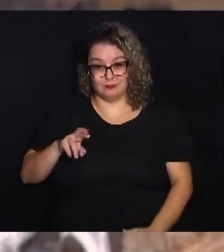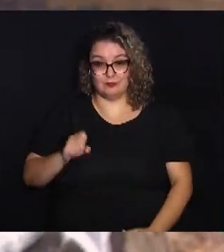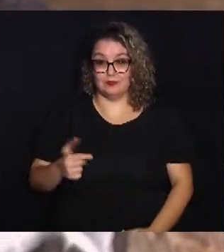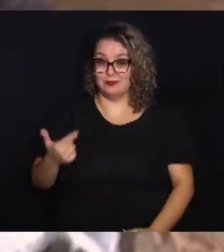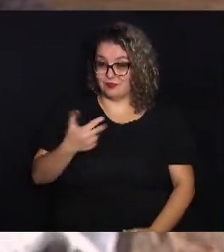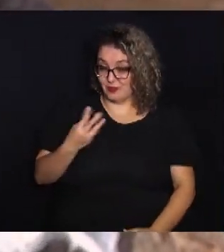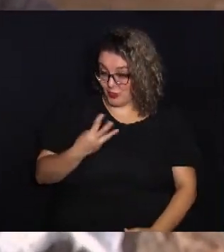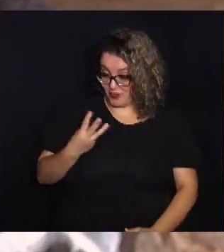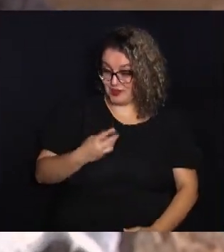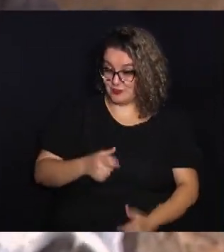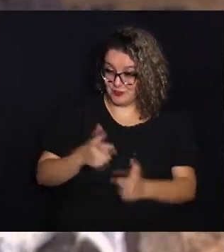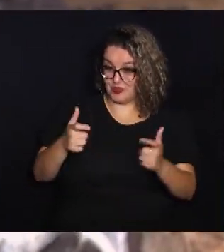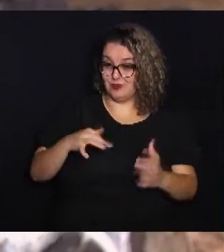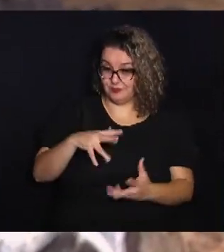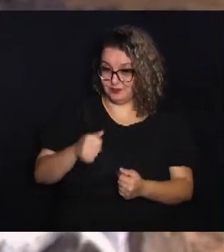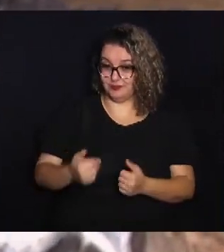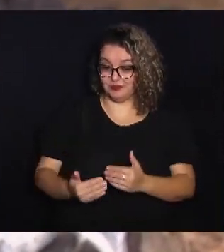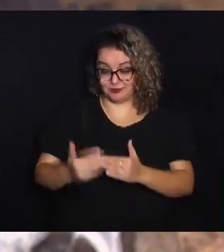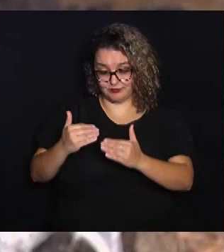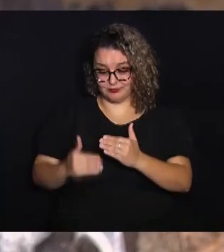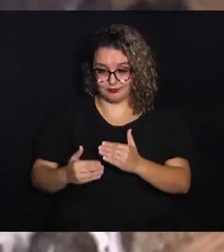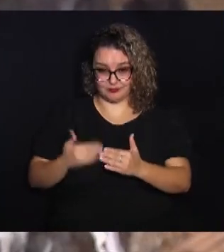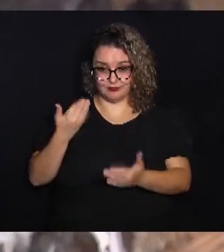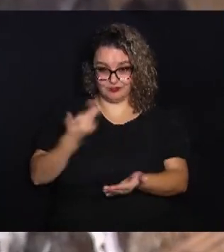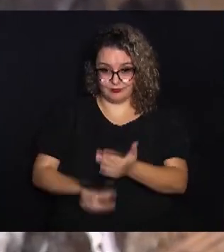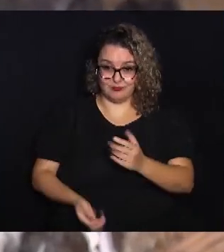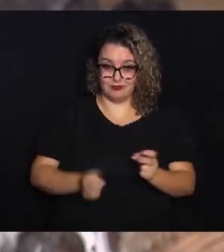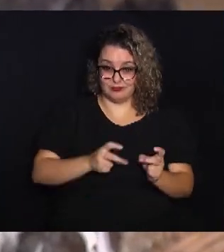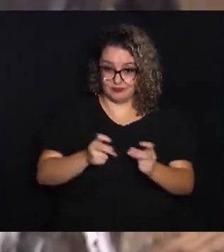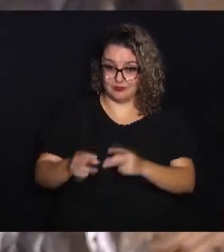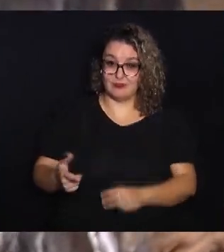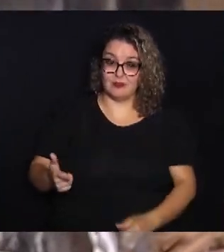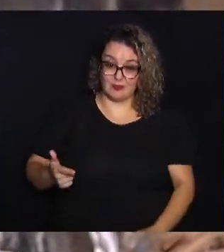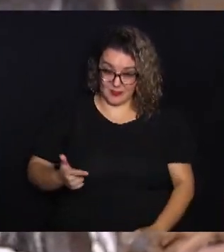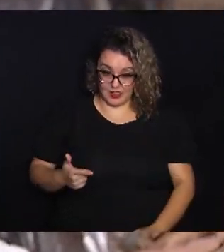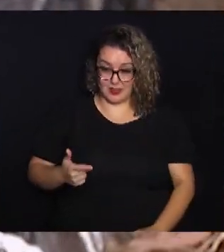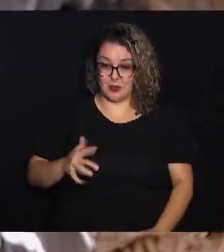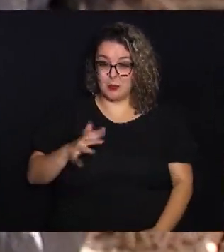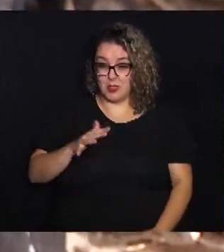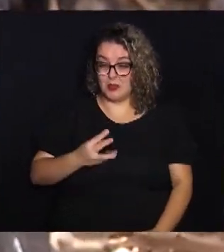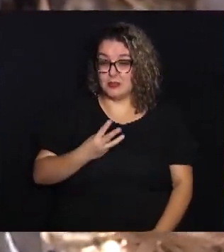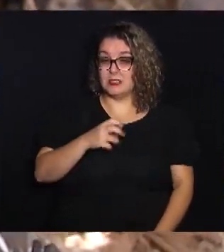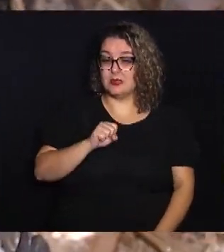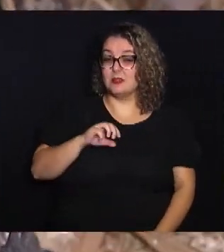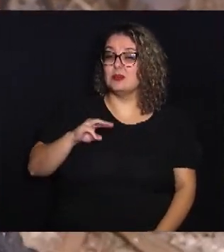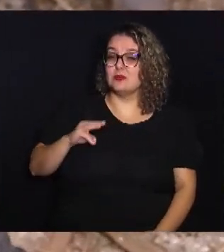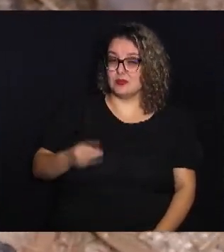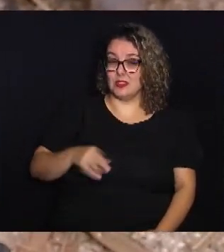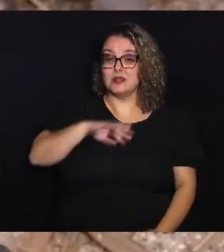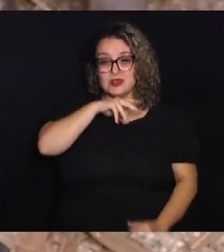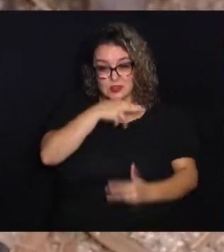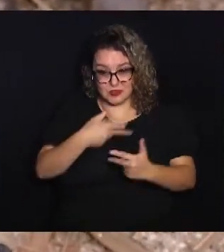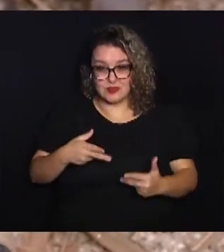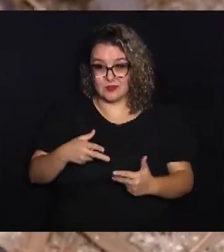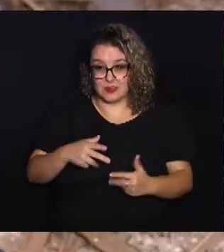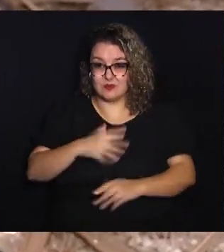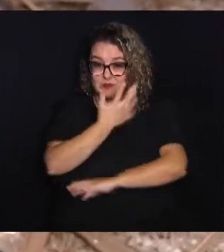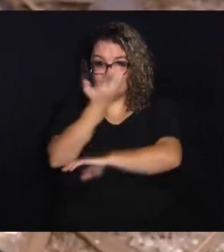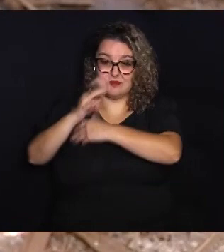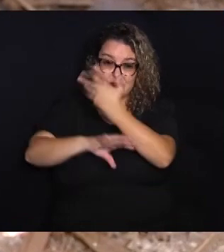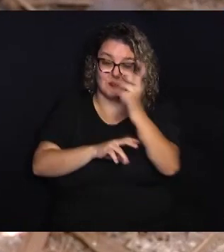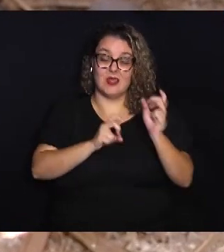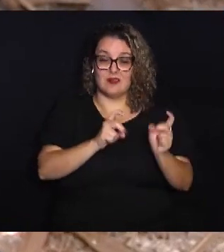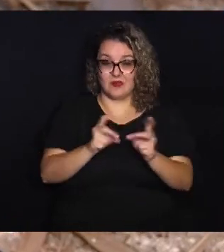o terceiro maior do mundo, ficando atrás somente do tráfico de drogas e armas. Estima-se que 38